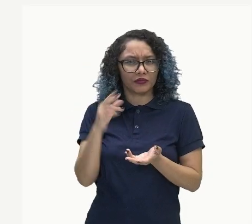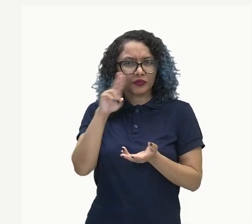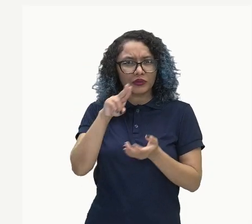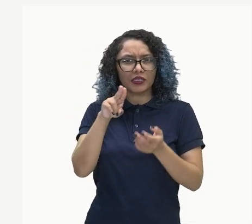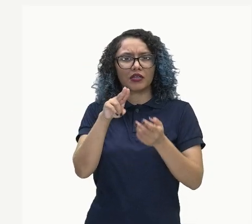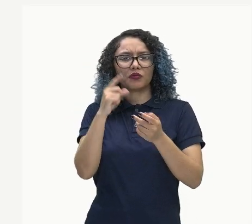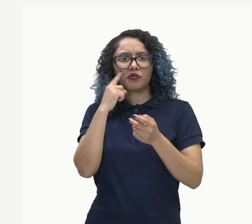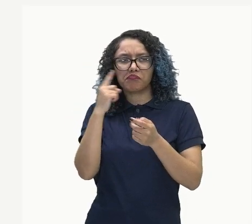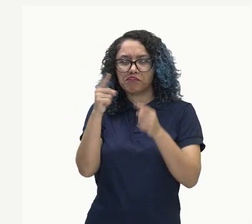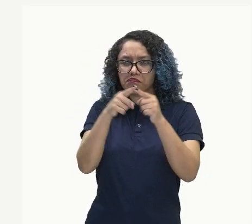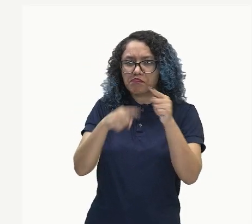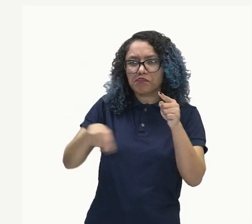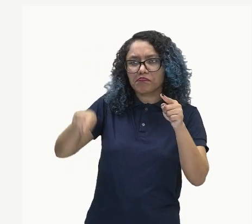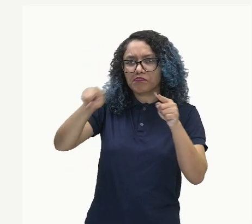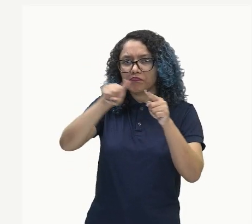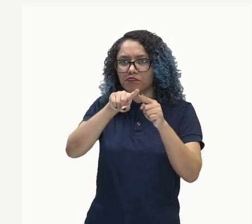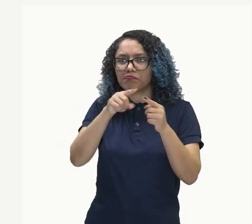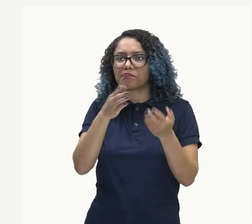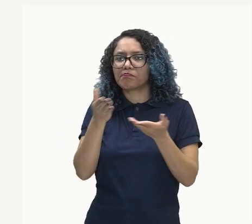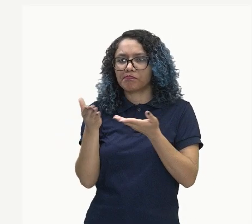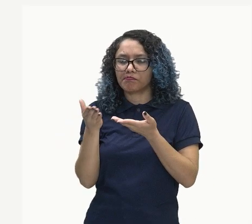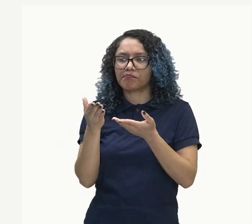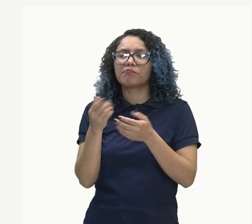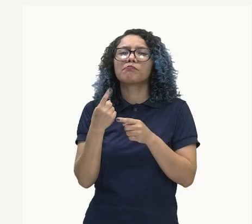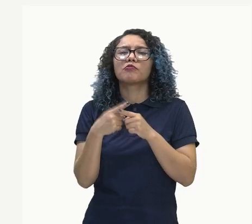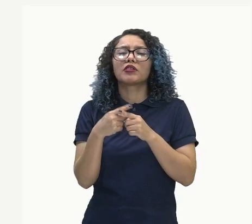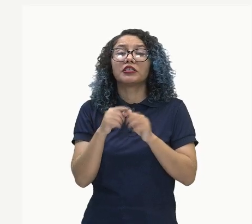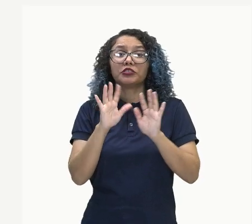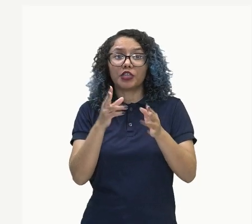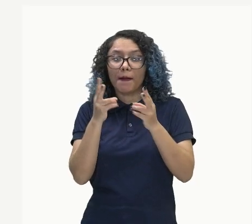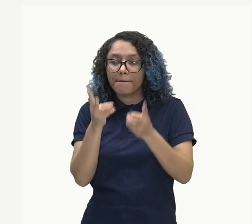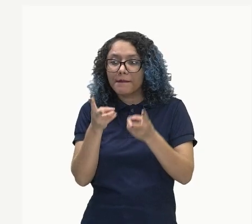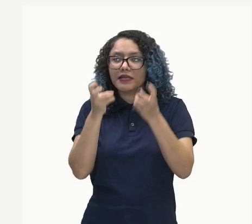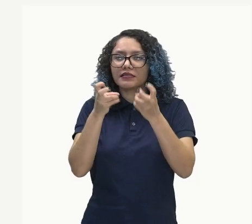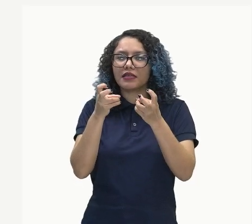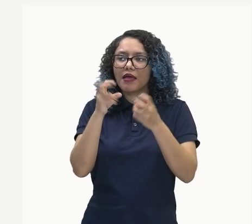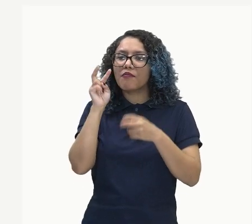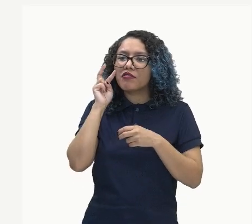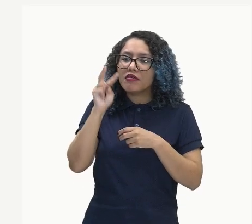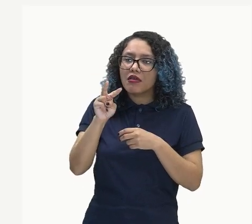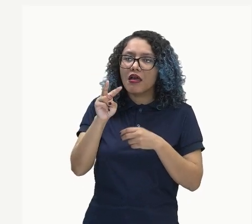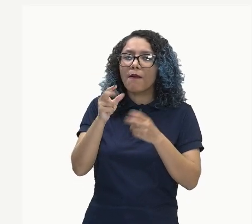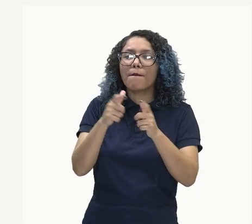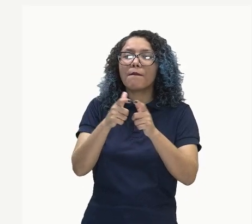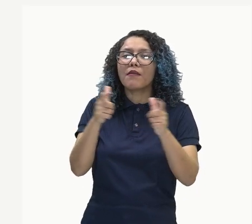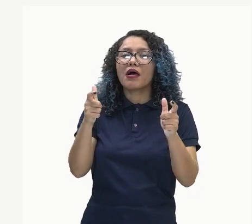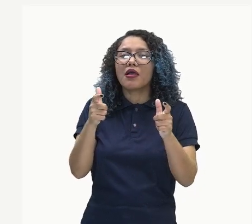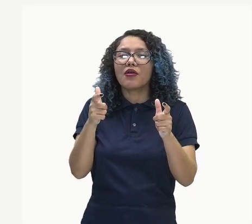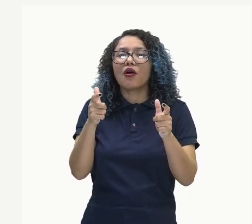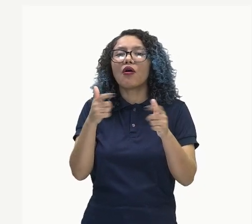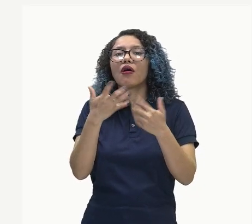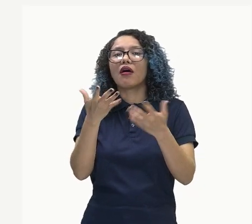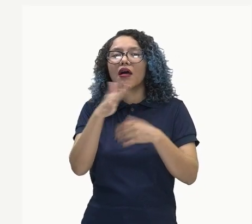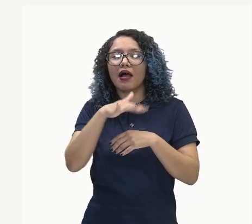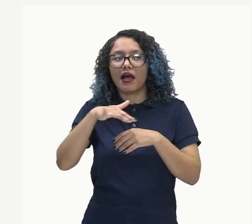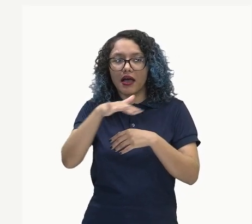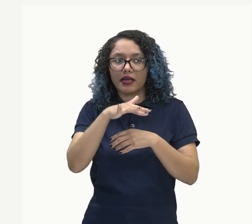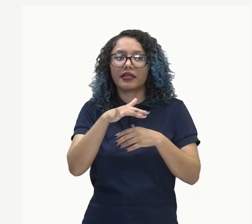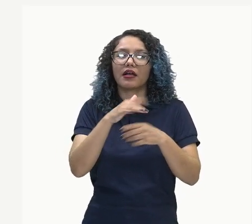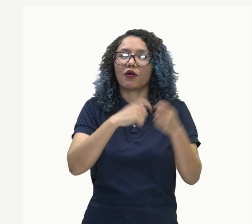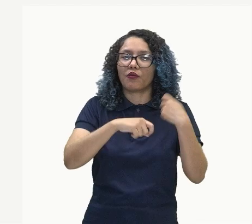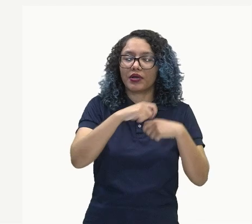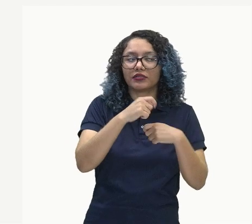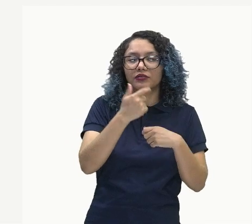gráfico de setores? Porque aqui, visualmente, nós já estamos vendo que a maior fatia é do comércio e depois indústria.